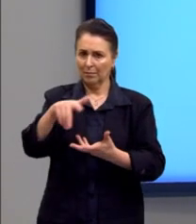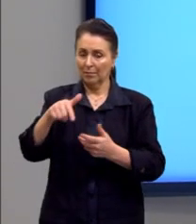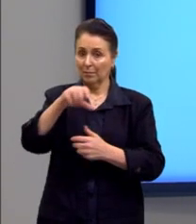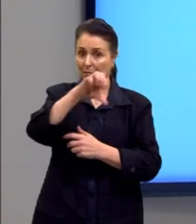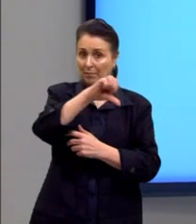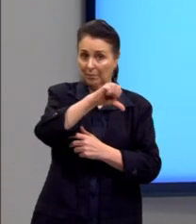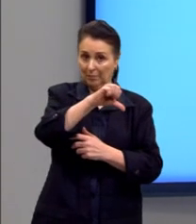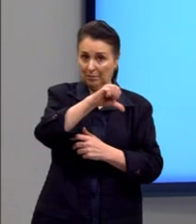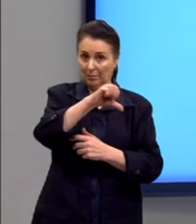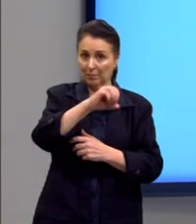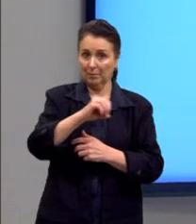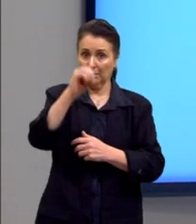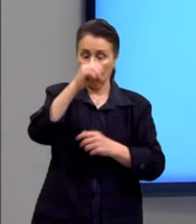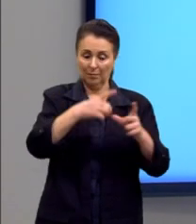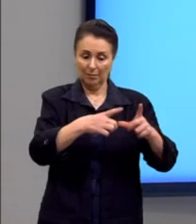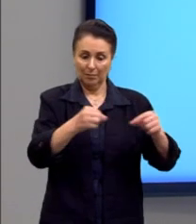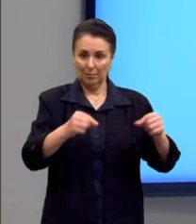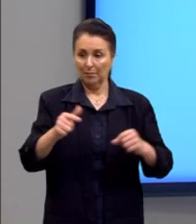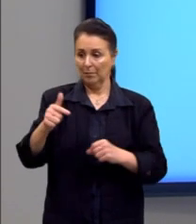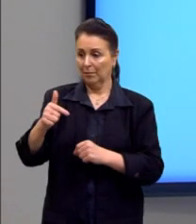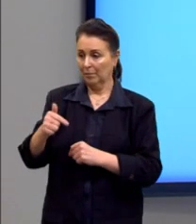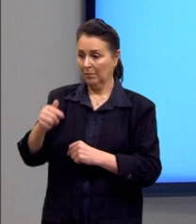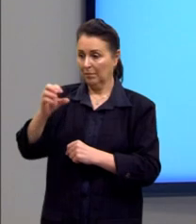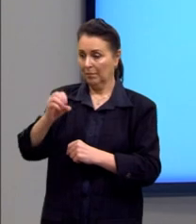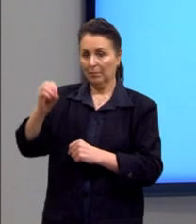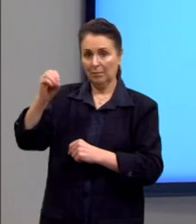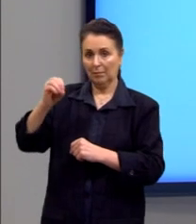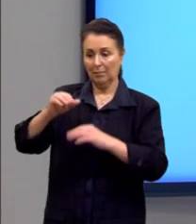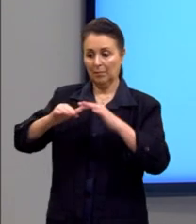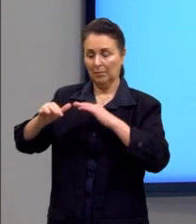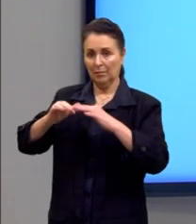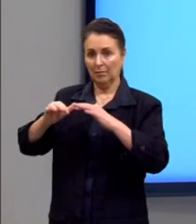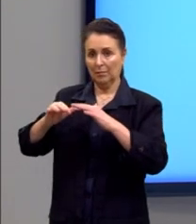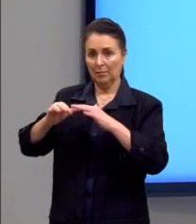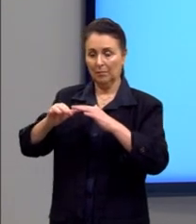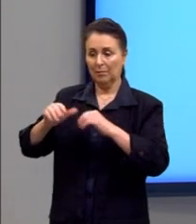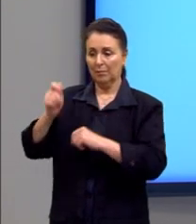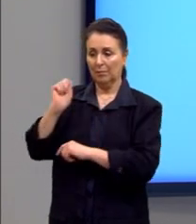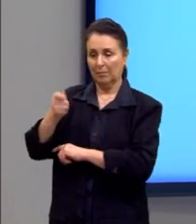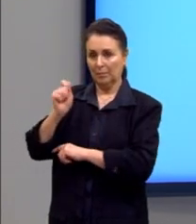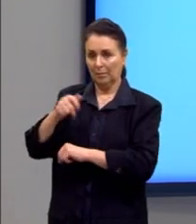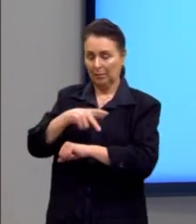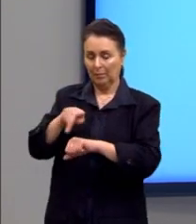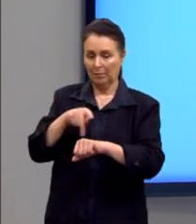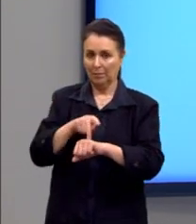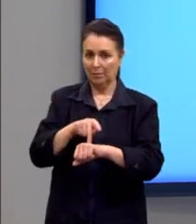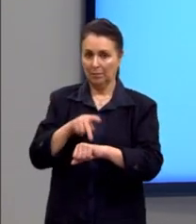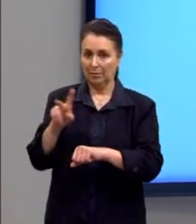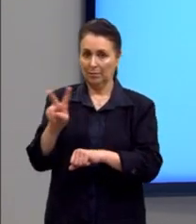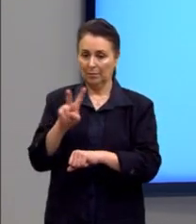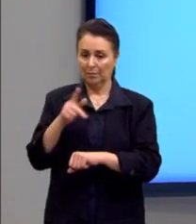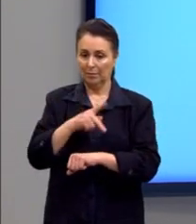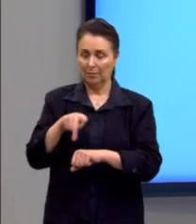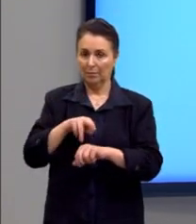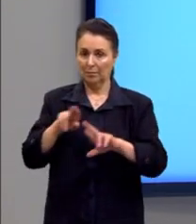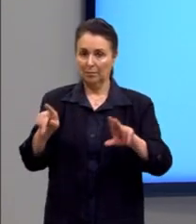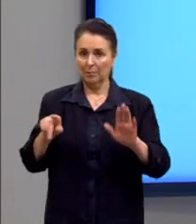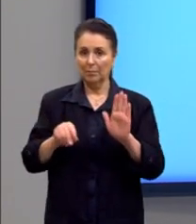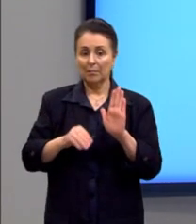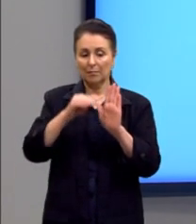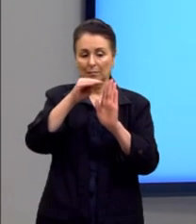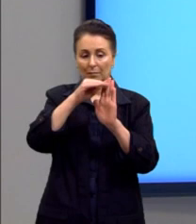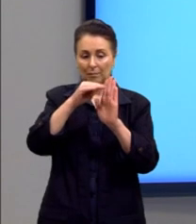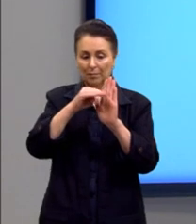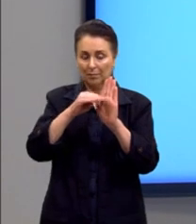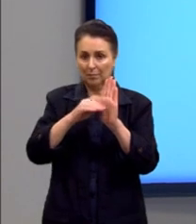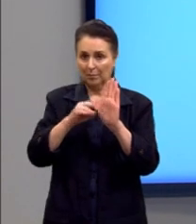no Japão e 7 graus de magnitude na Argentina a nossa escala que nós